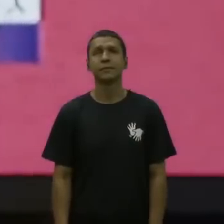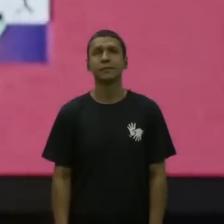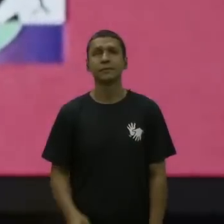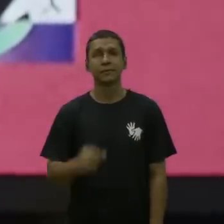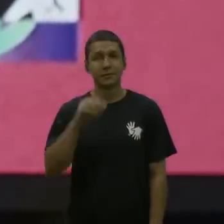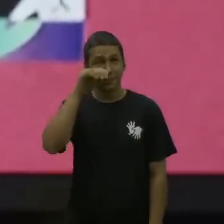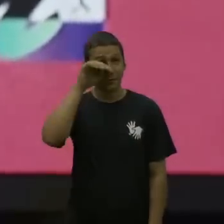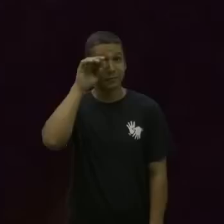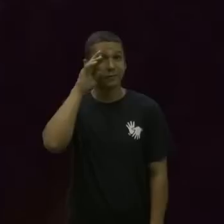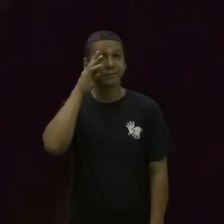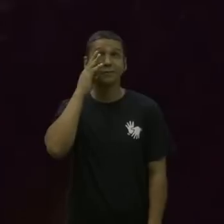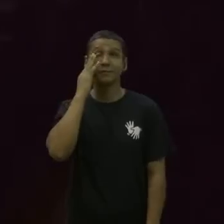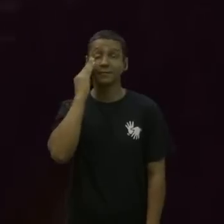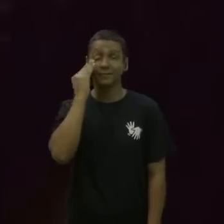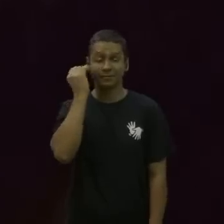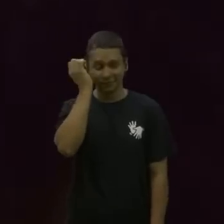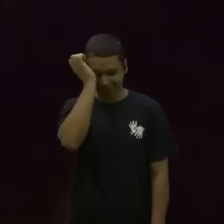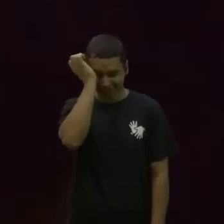Ah, gente,